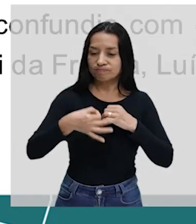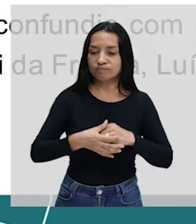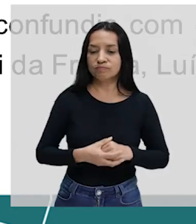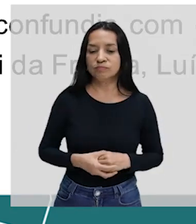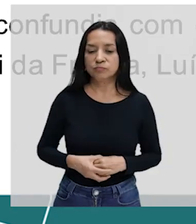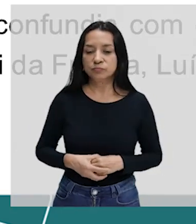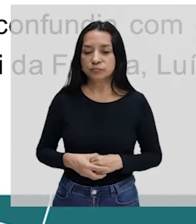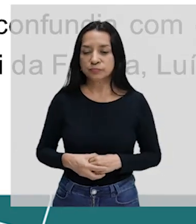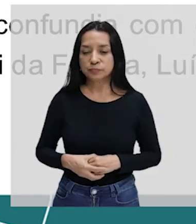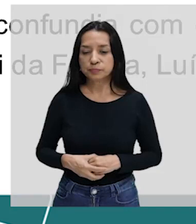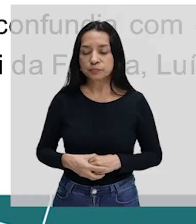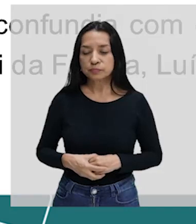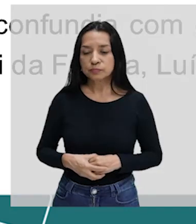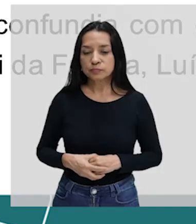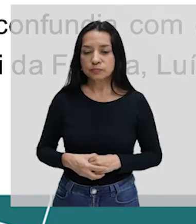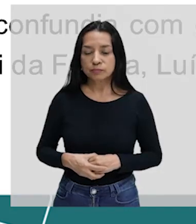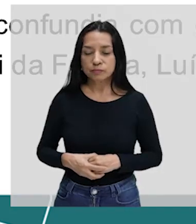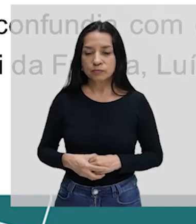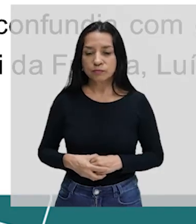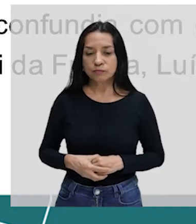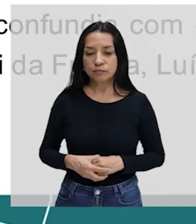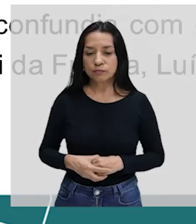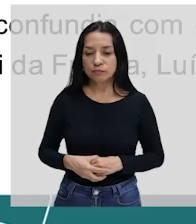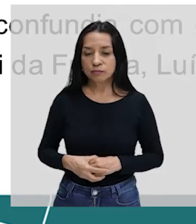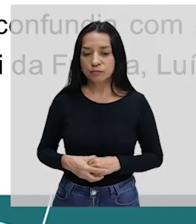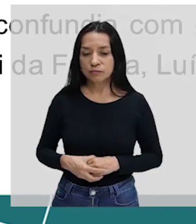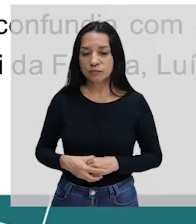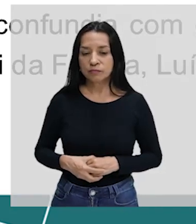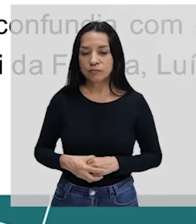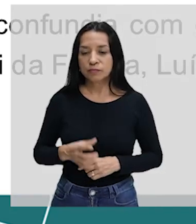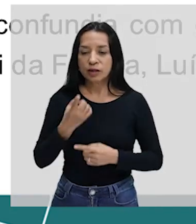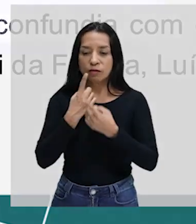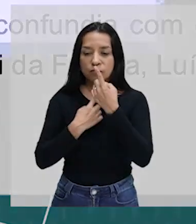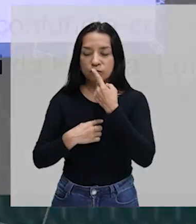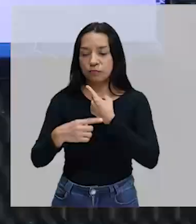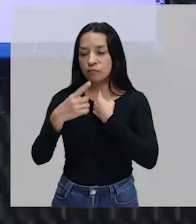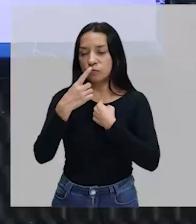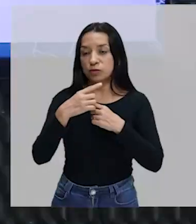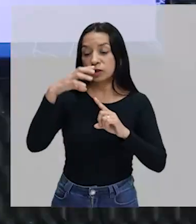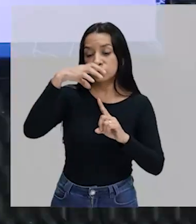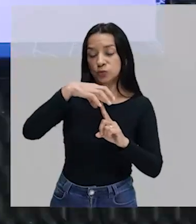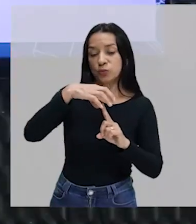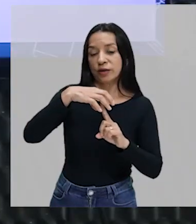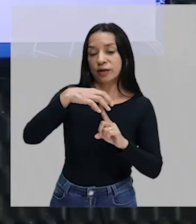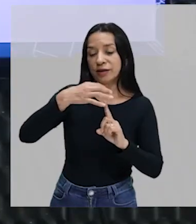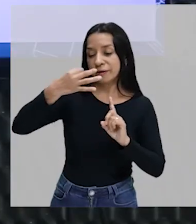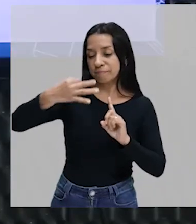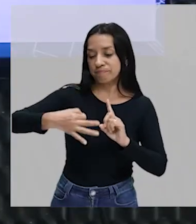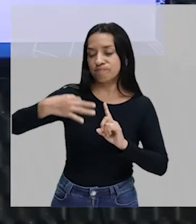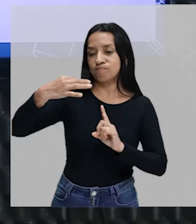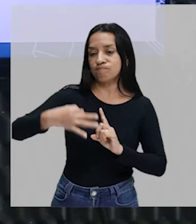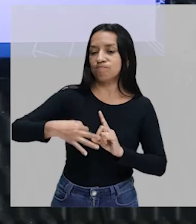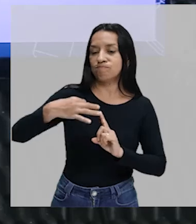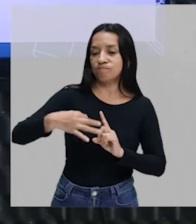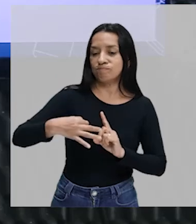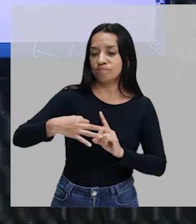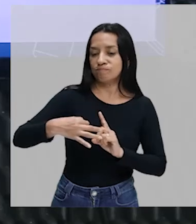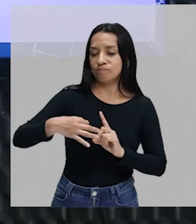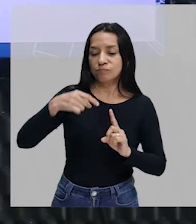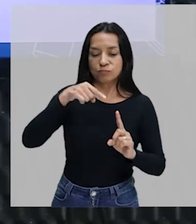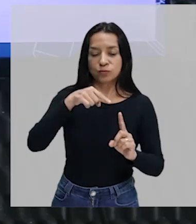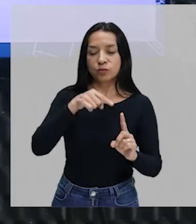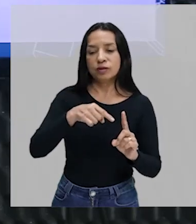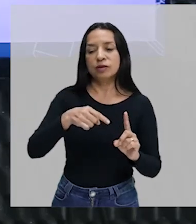Nas monarquias absolutistas, a vontade do rei é soberana. Ou seja, o rei tem todo